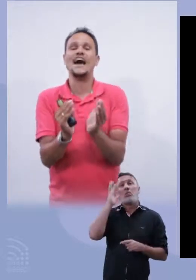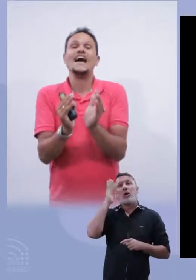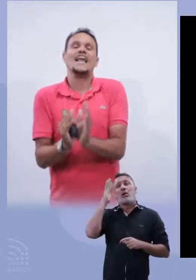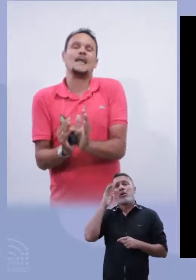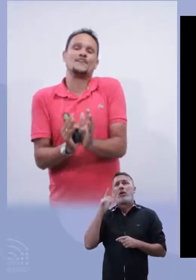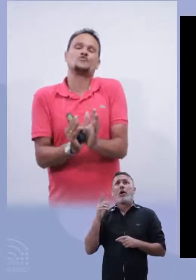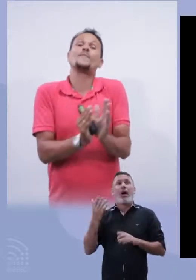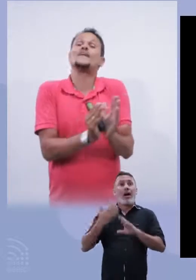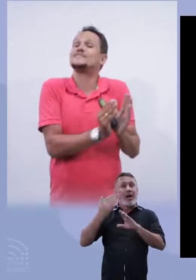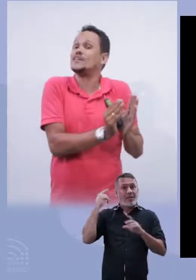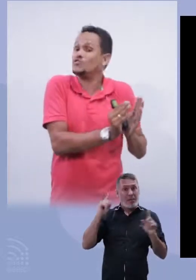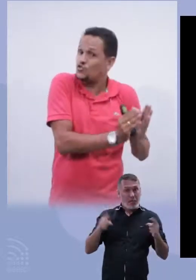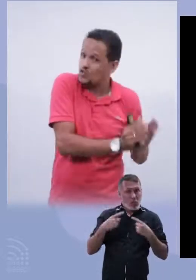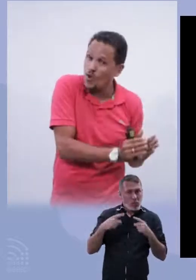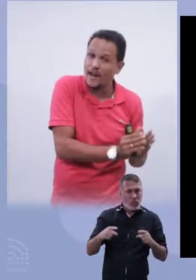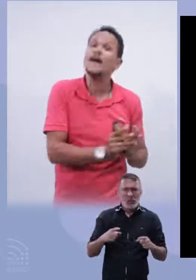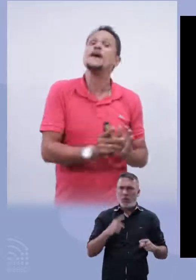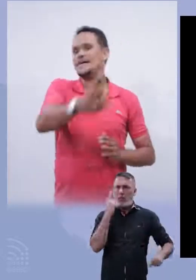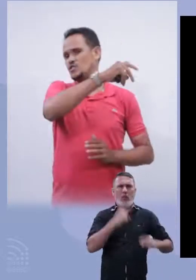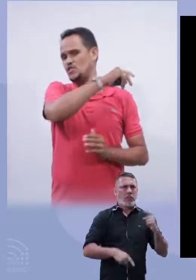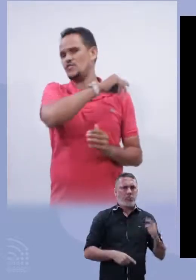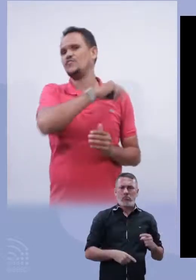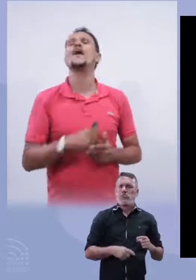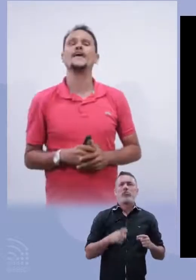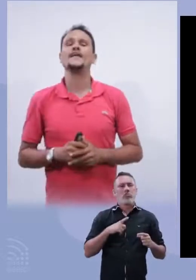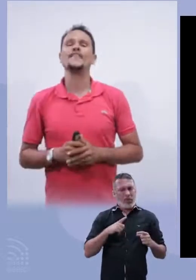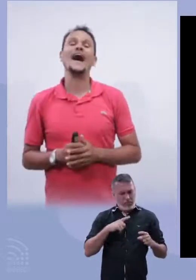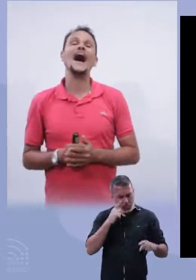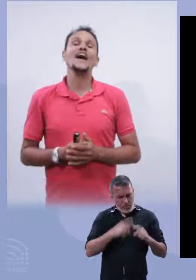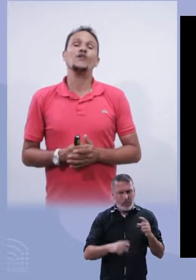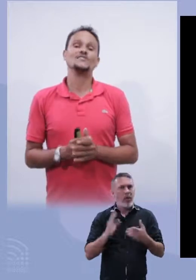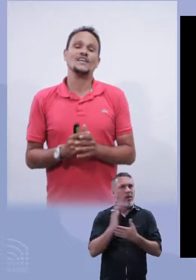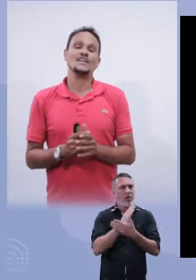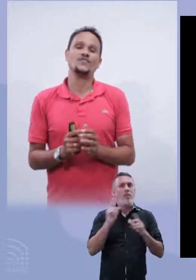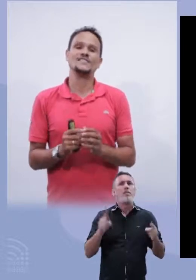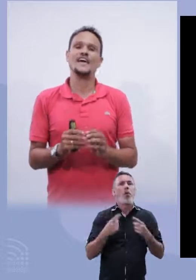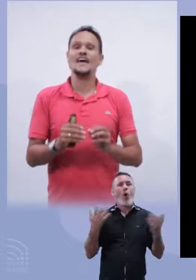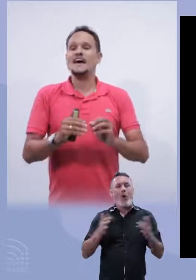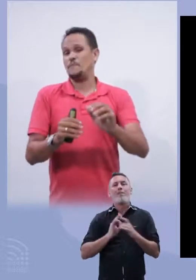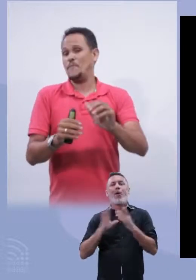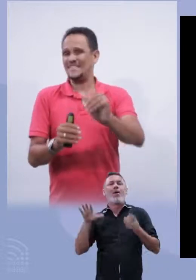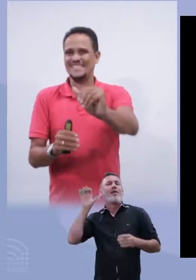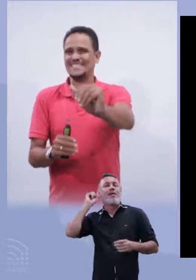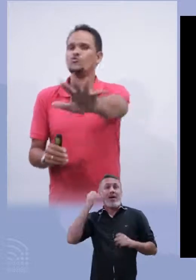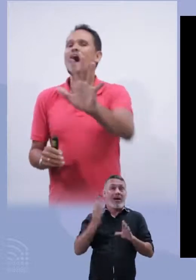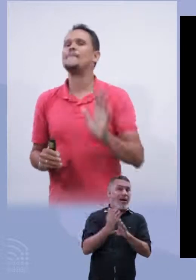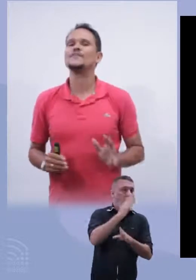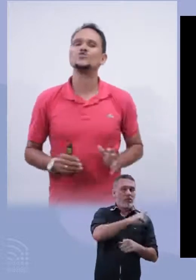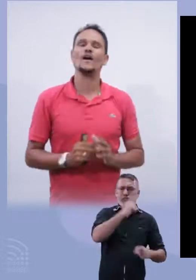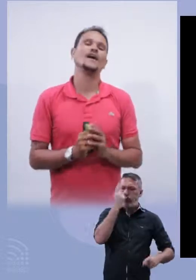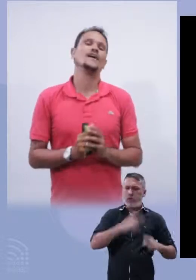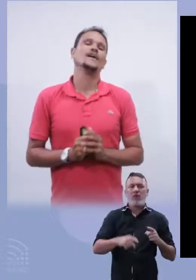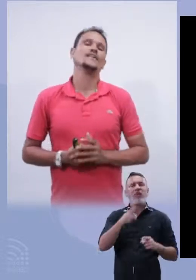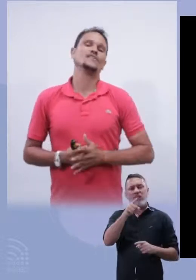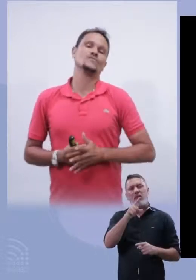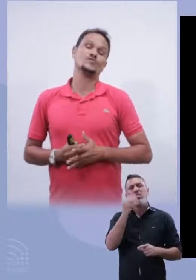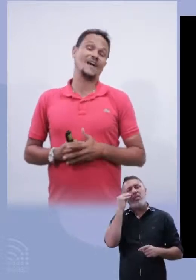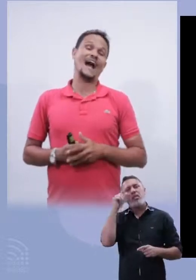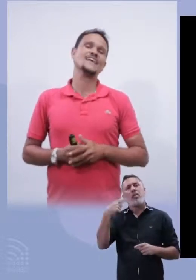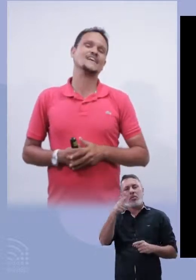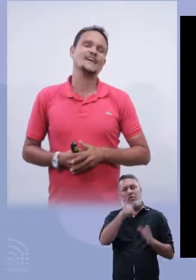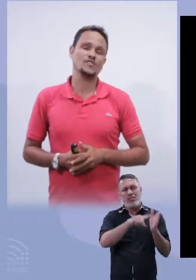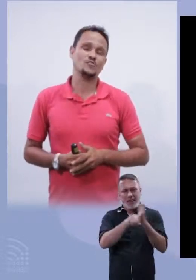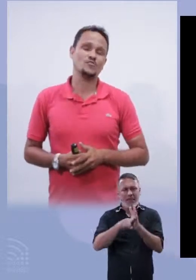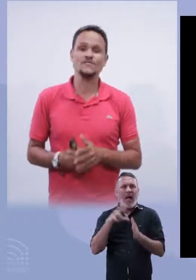que um dia ela passou pela censura, mas isso foi, tá? Ou seja, se você pesquisar muito rápido na